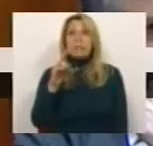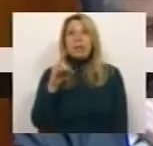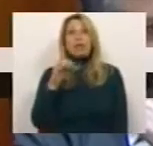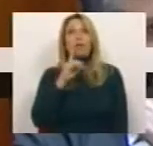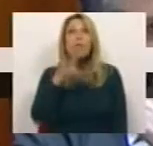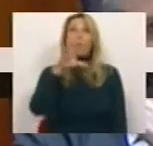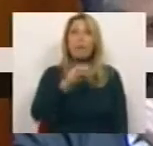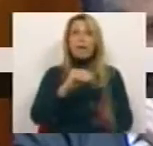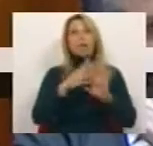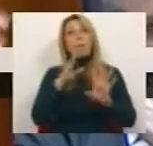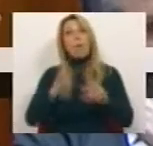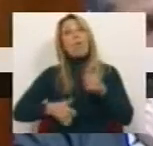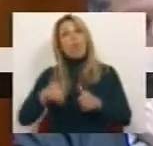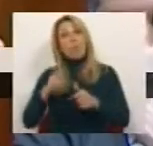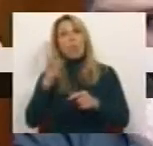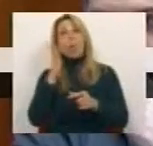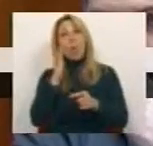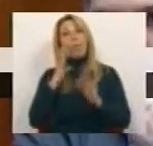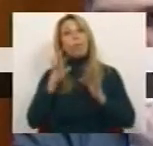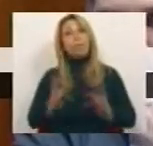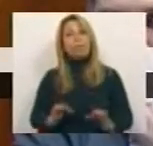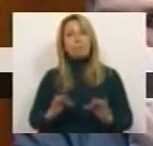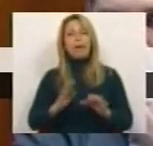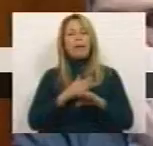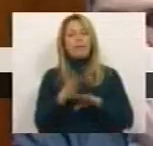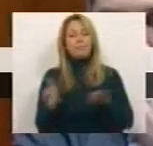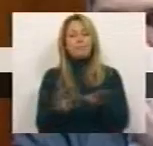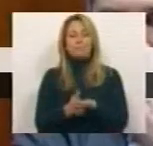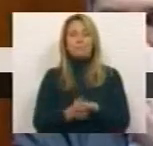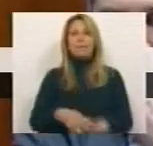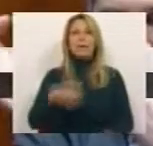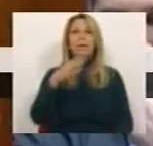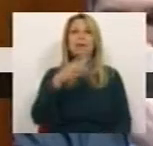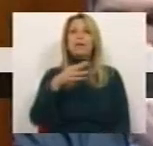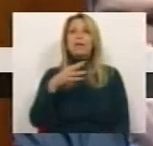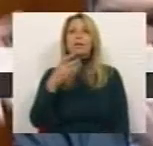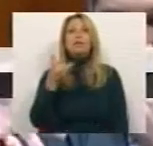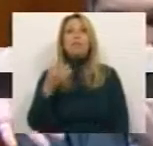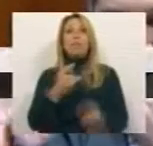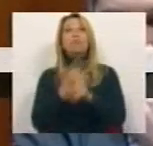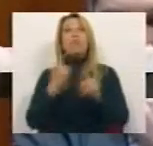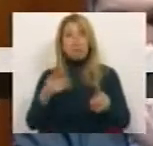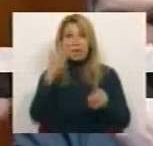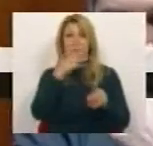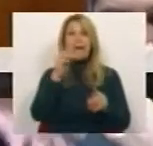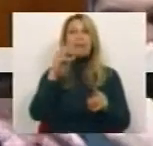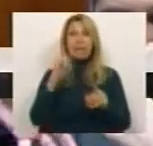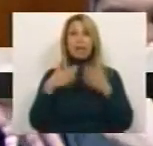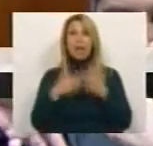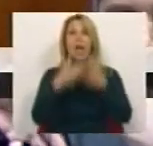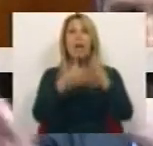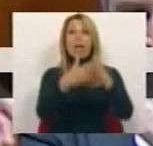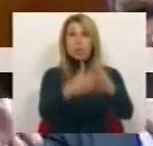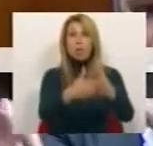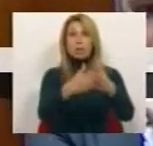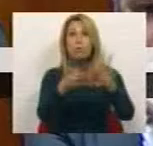docagens, porque se temos mais ou menos 30 navios e o certificado de navegação vale por 2 anos, a conta é muito fácil de